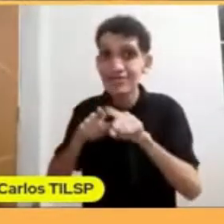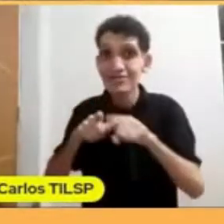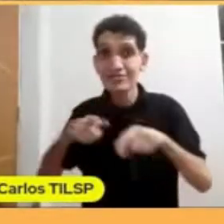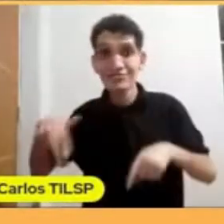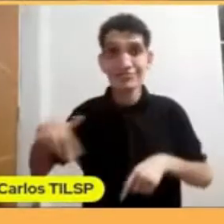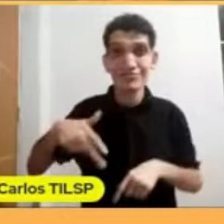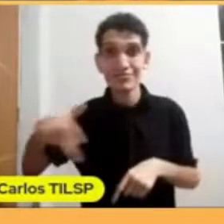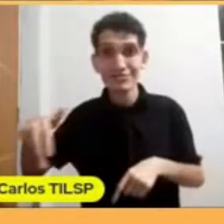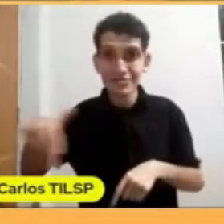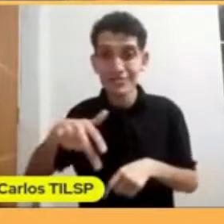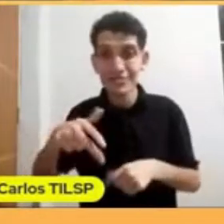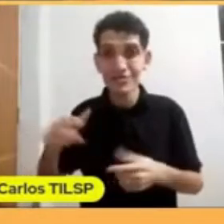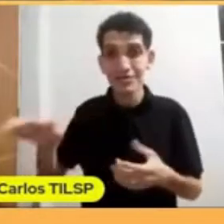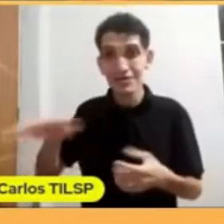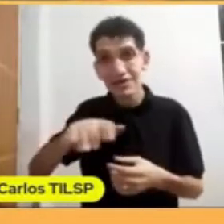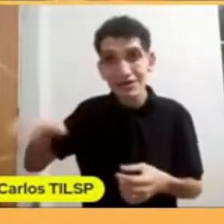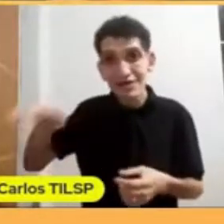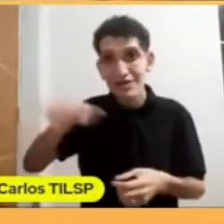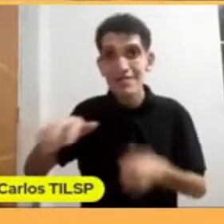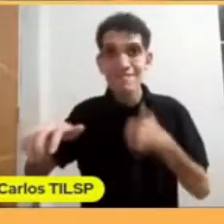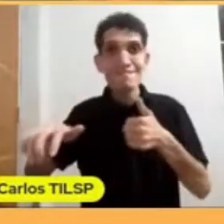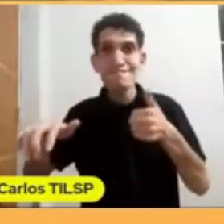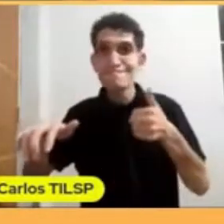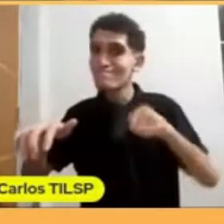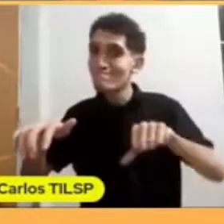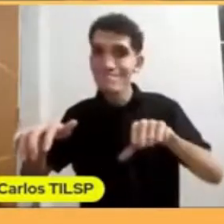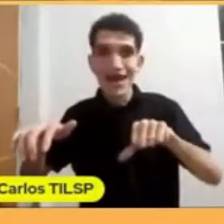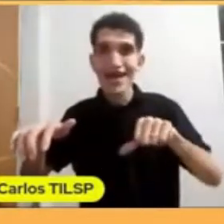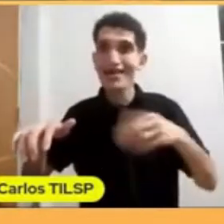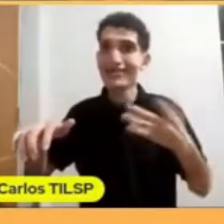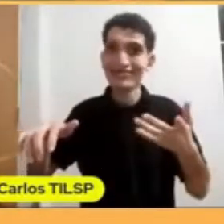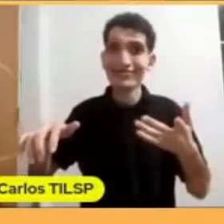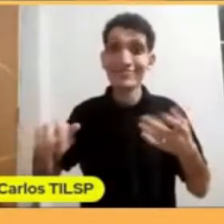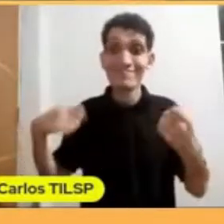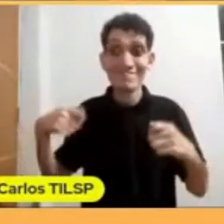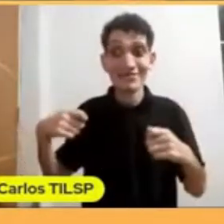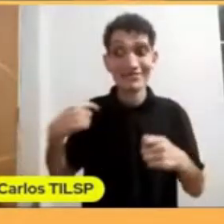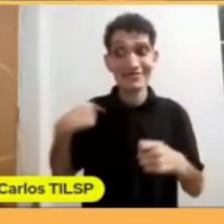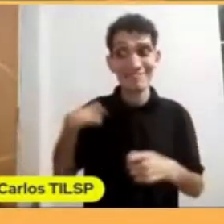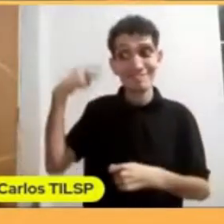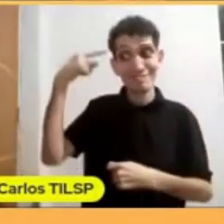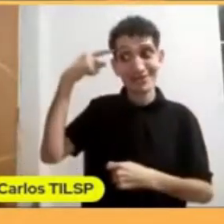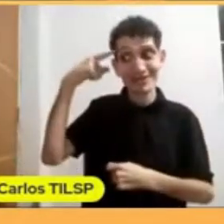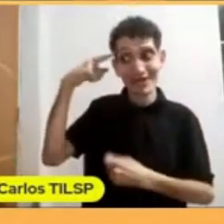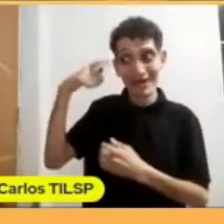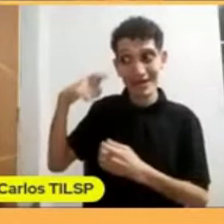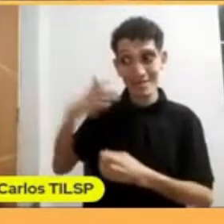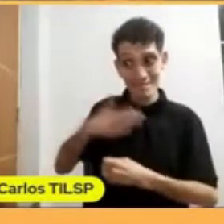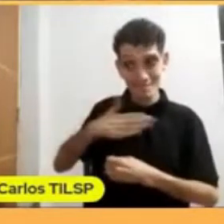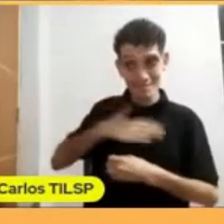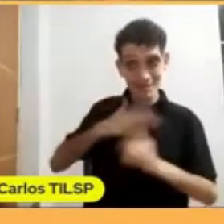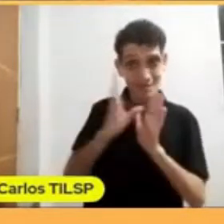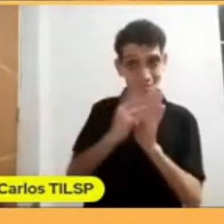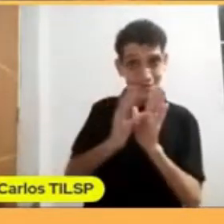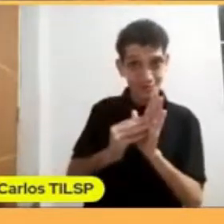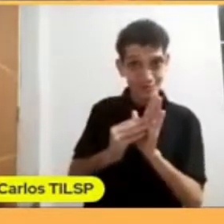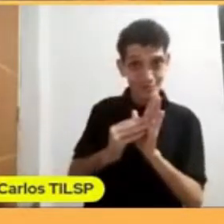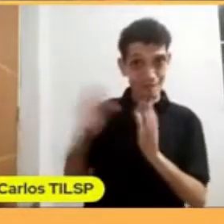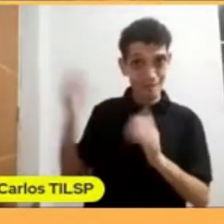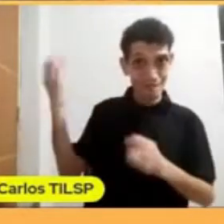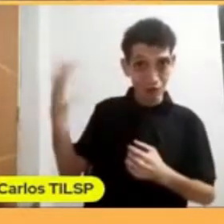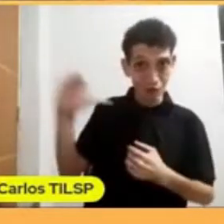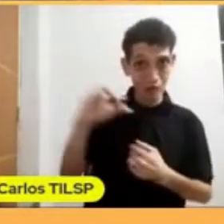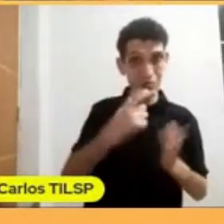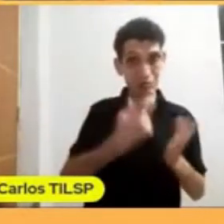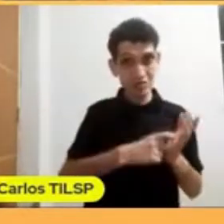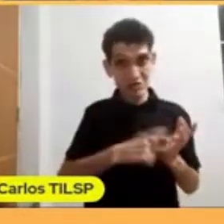De mover as mãos, por exemplo, às vezes ela não vai conseguir, né? Mexer na tecnologia. E aí, se a gente saber